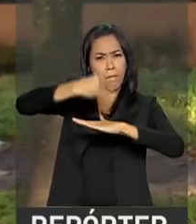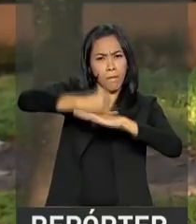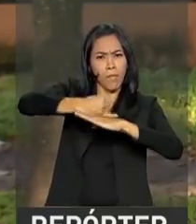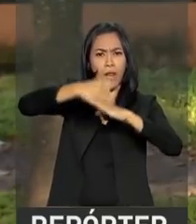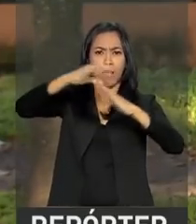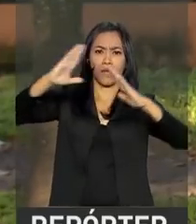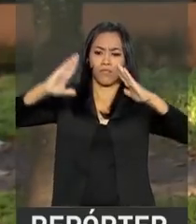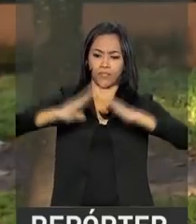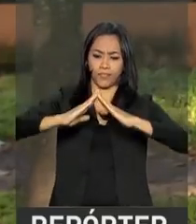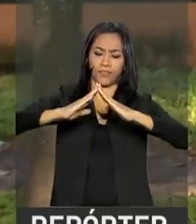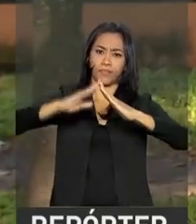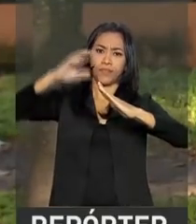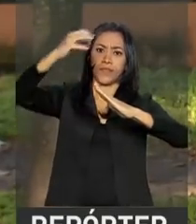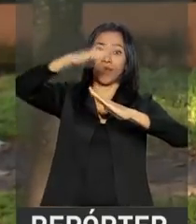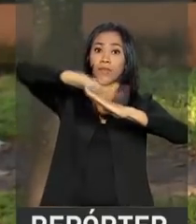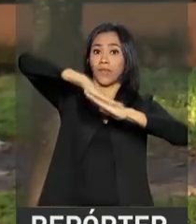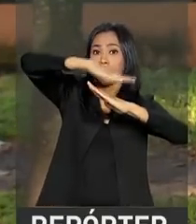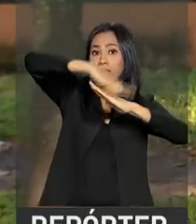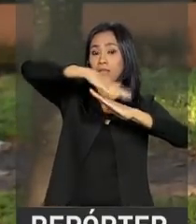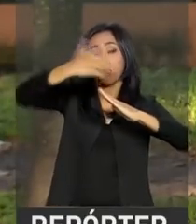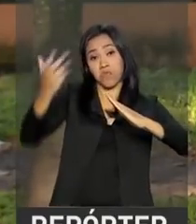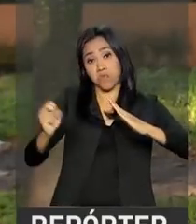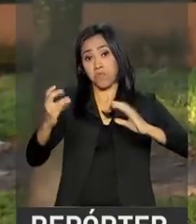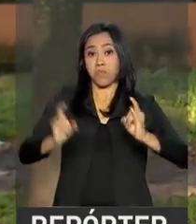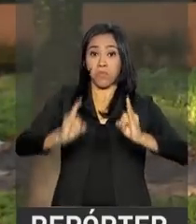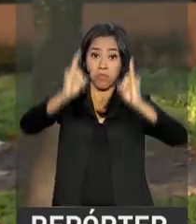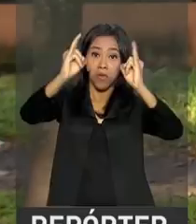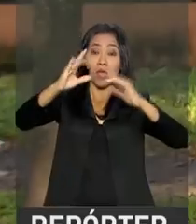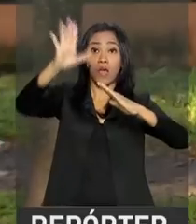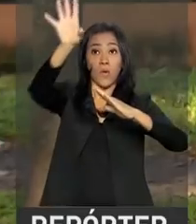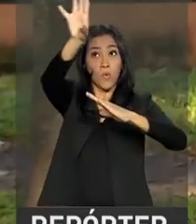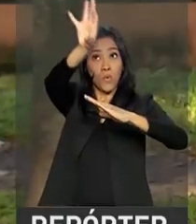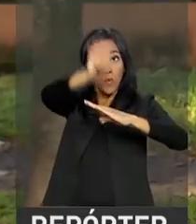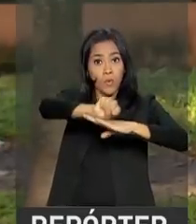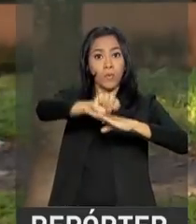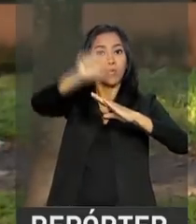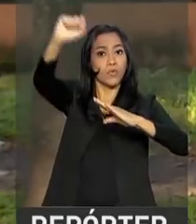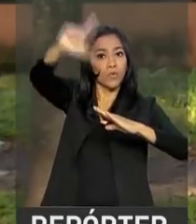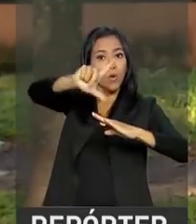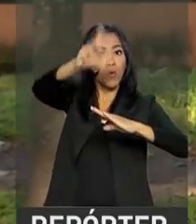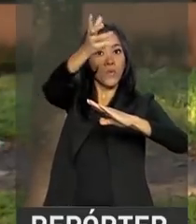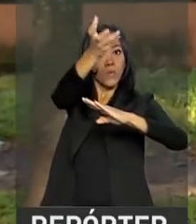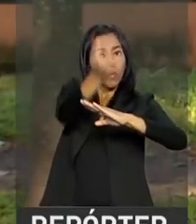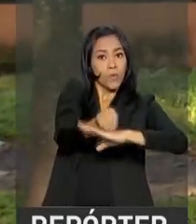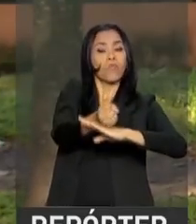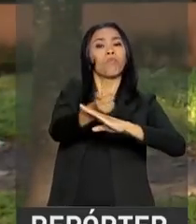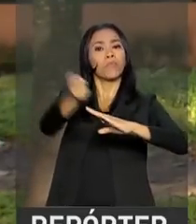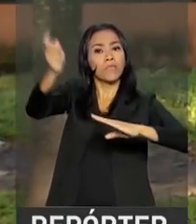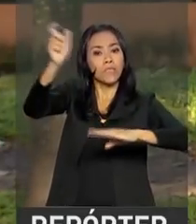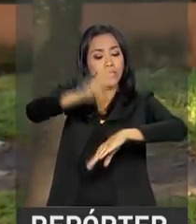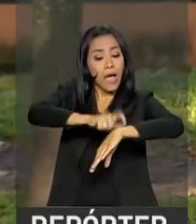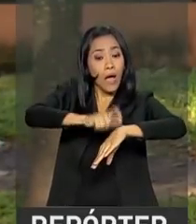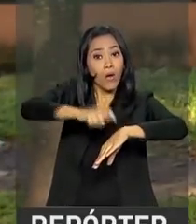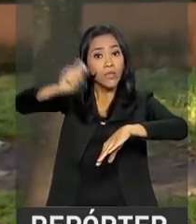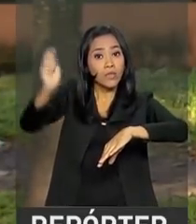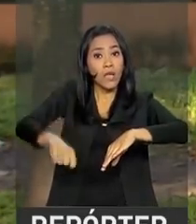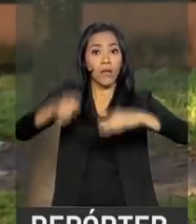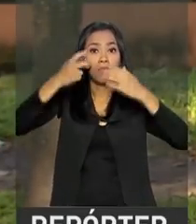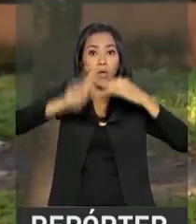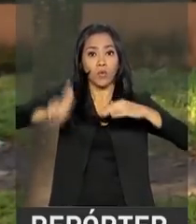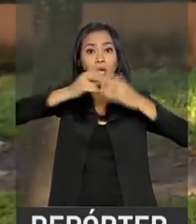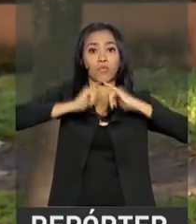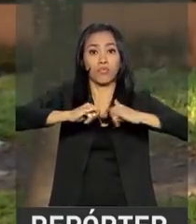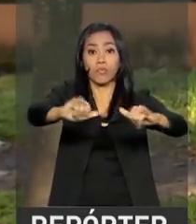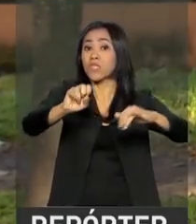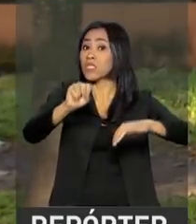ficam no telhado de casas e edifícios energia gerada pode ser consumida imediatamente que não foi usada para a rede de